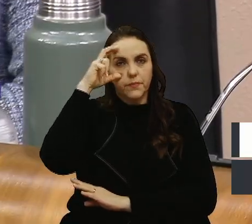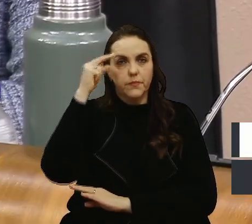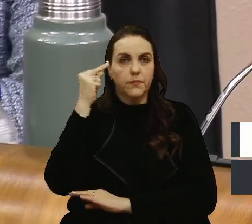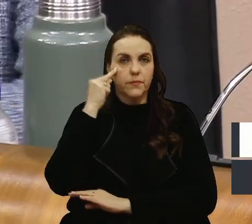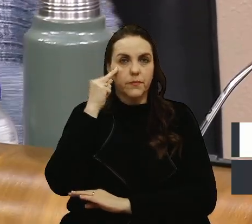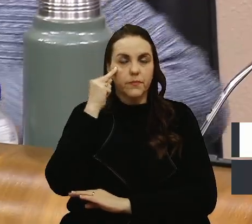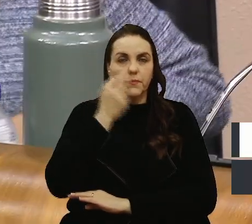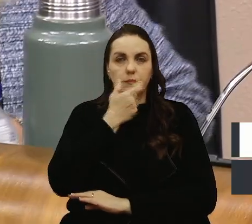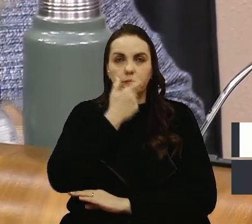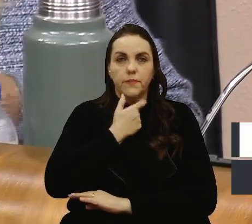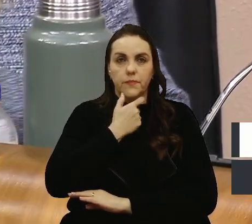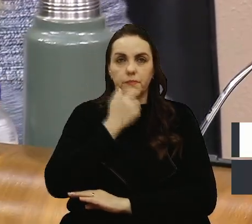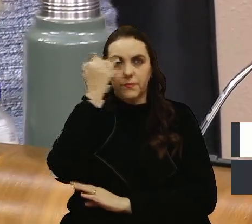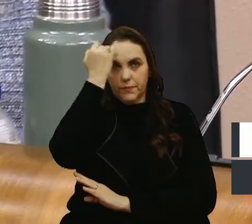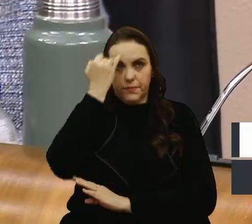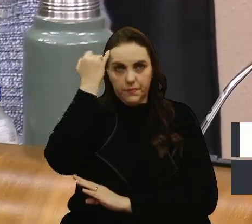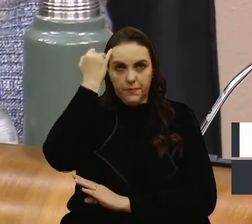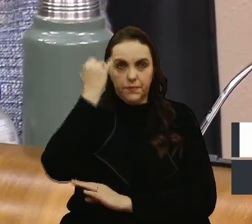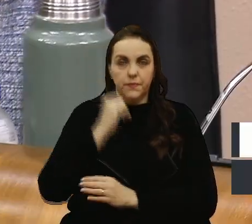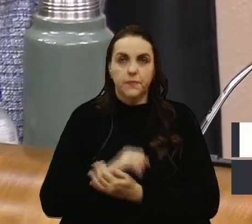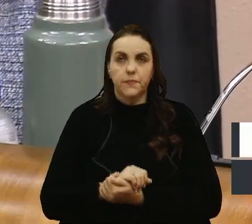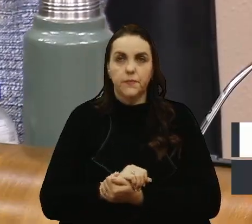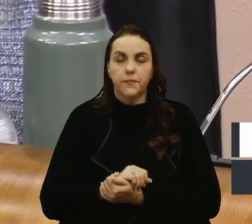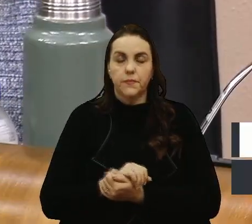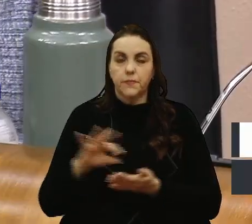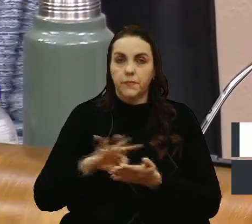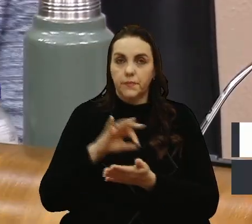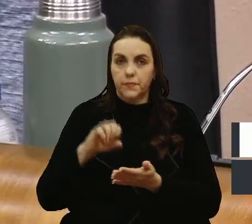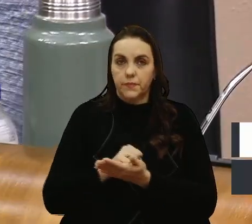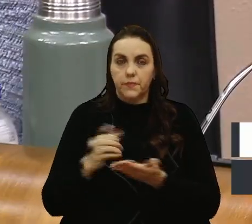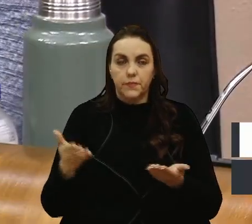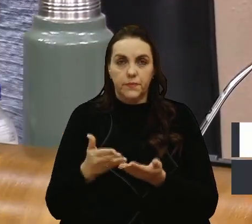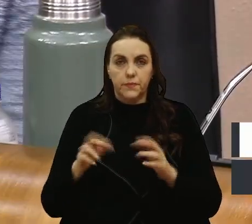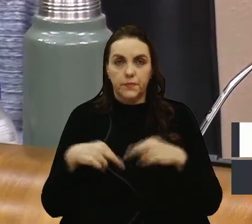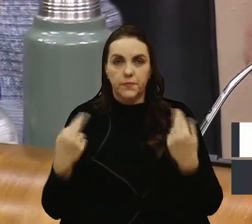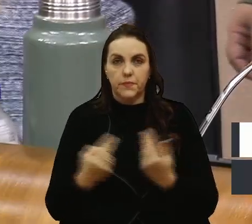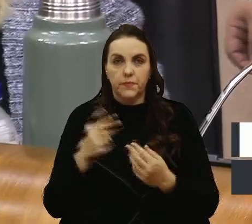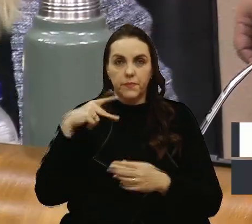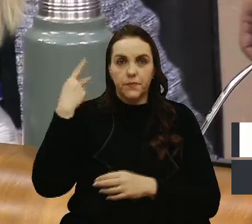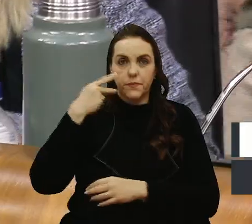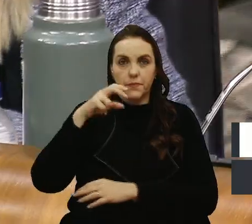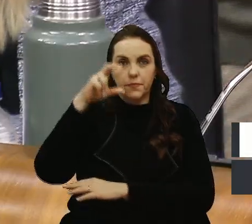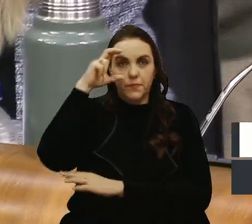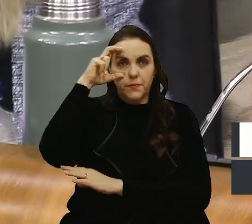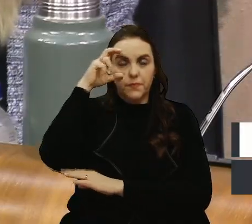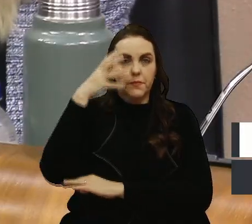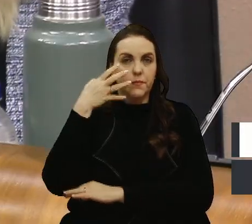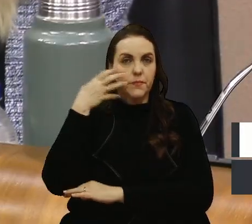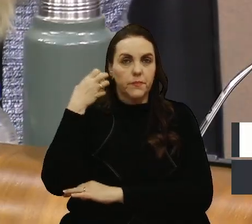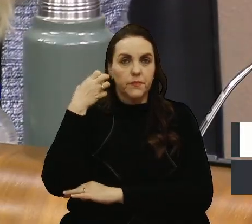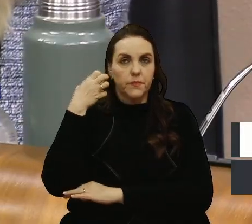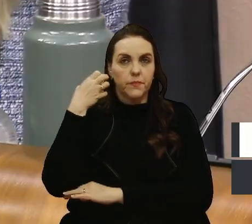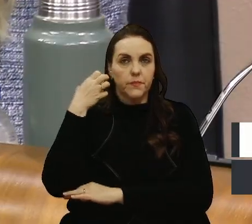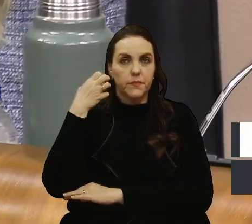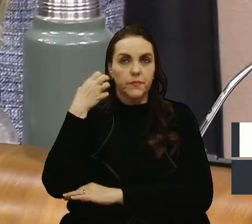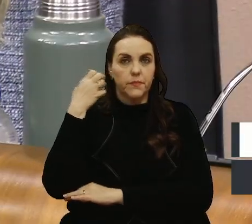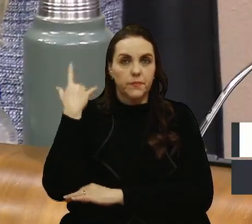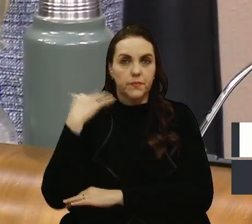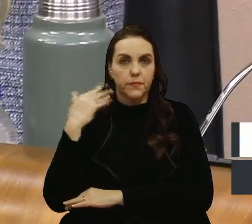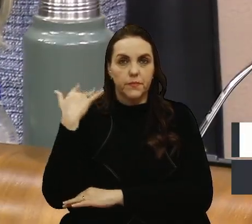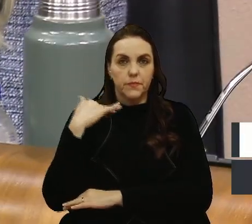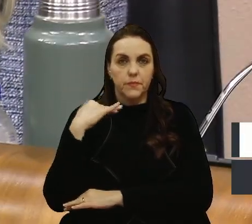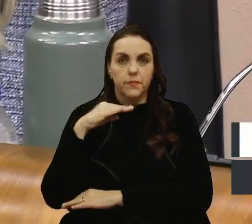Fantinel, Tenente Cristiano Becker e Zé D'Ambrós. No grande expediente de hoje, os vereadores Sandra Boneto, José Abreu Jax, Andressa